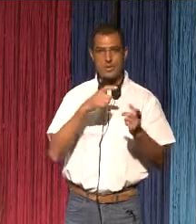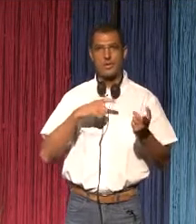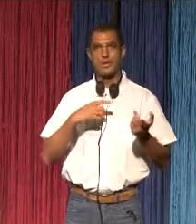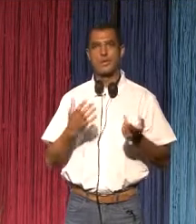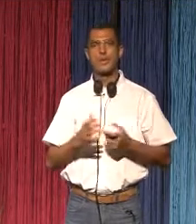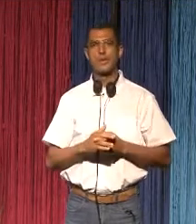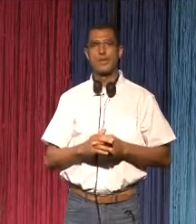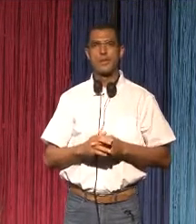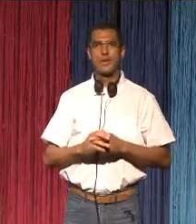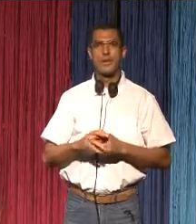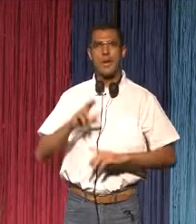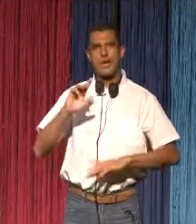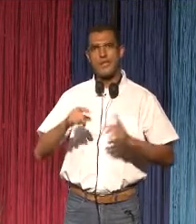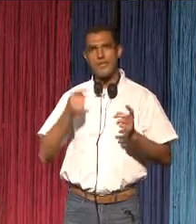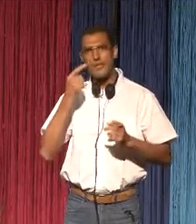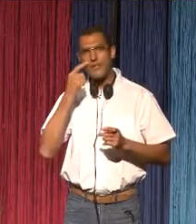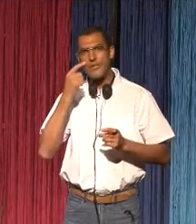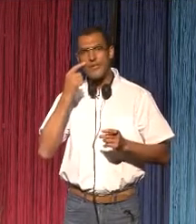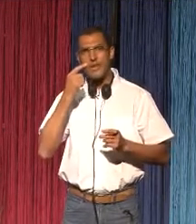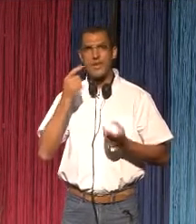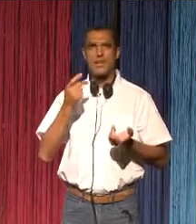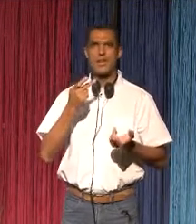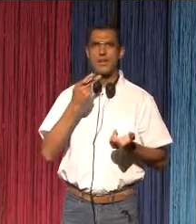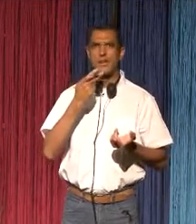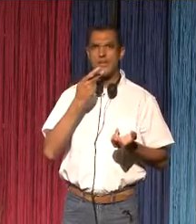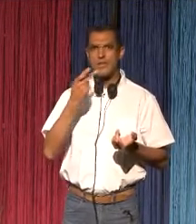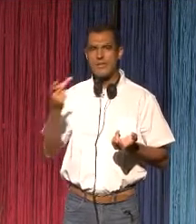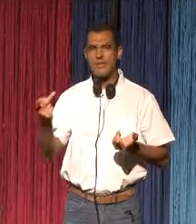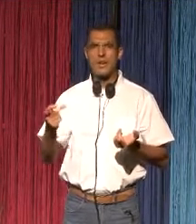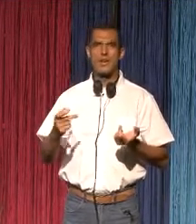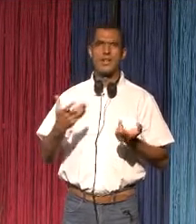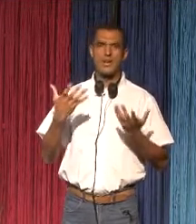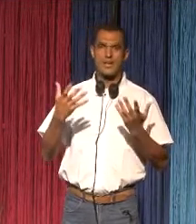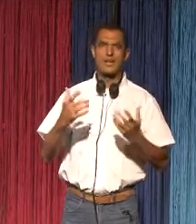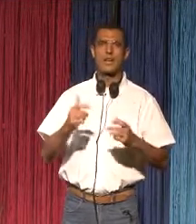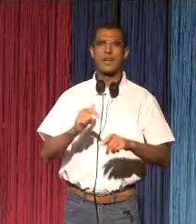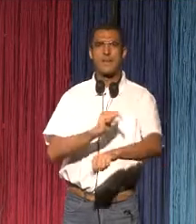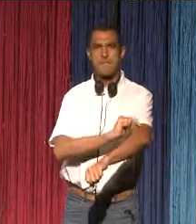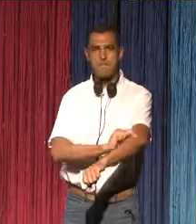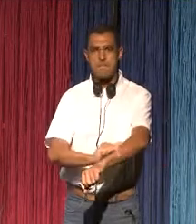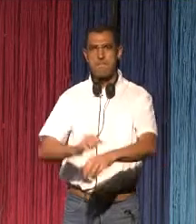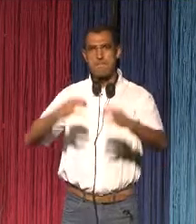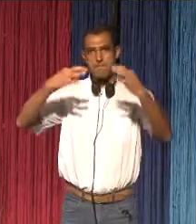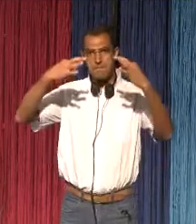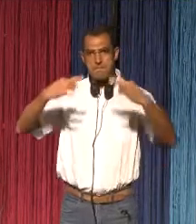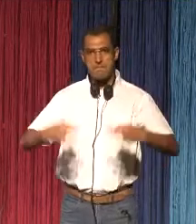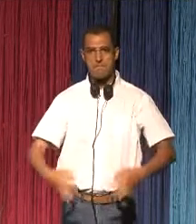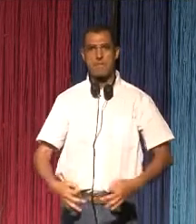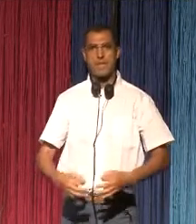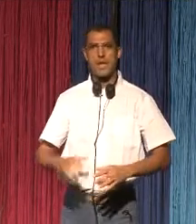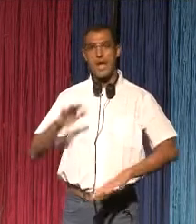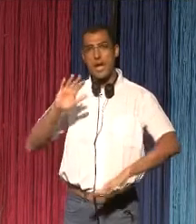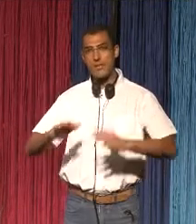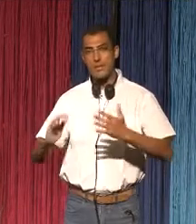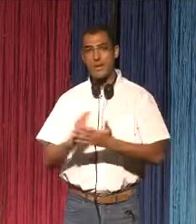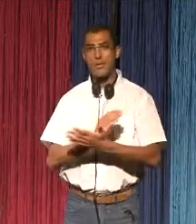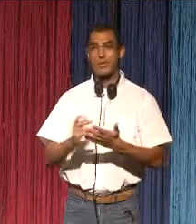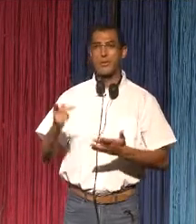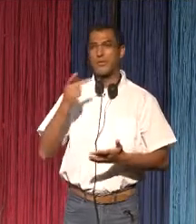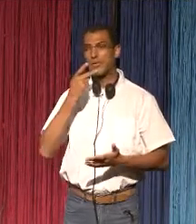está tentando ter uma certa legitimidade de séria, de competente, que jogo e brincadeira não é coisa